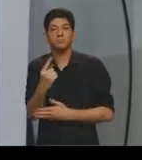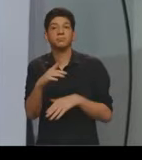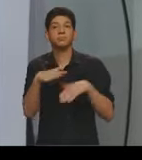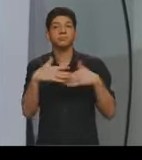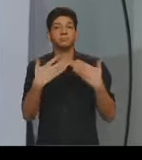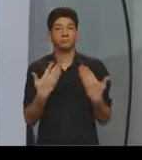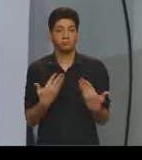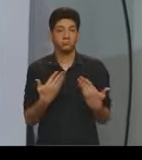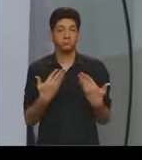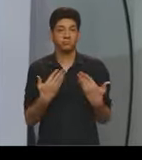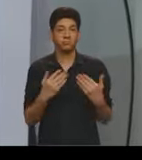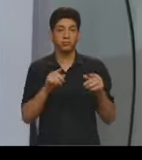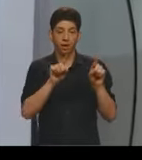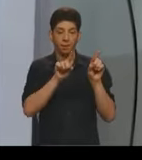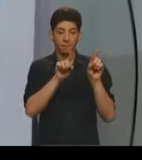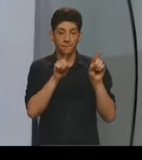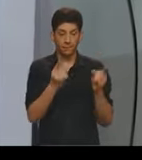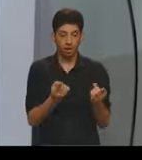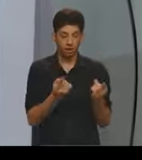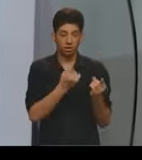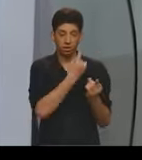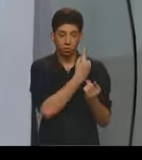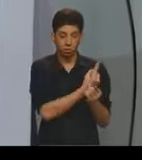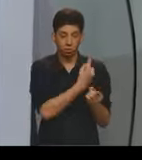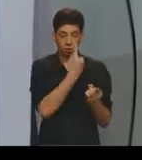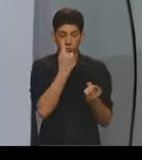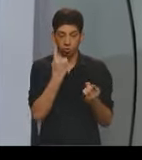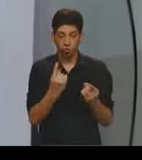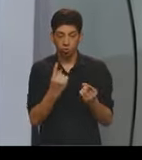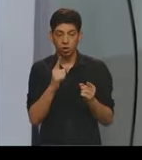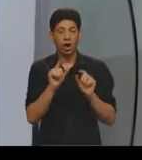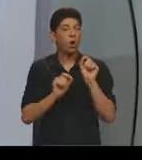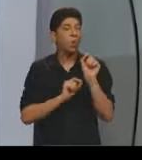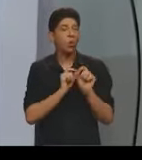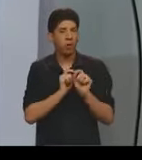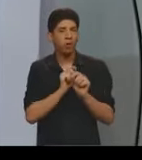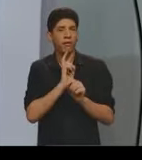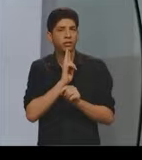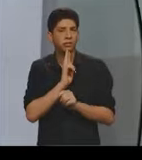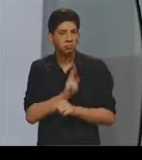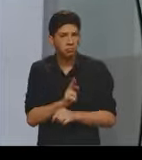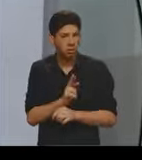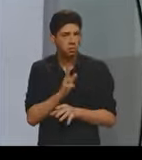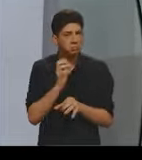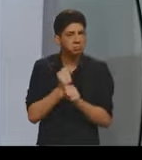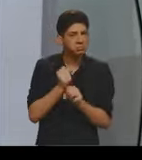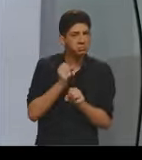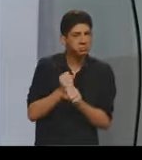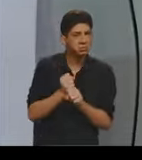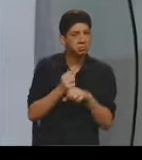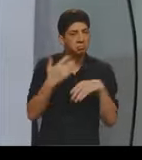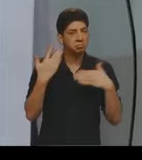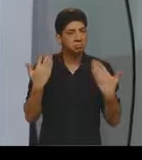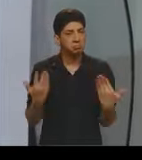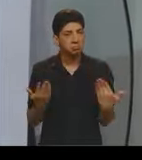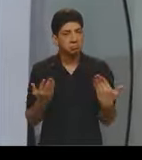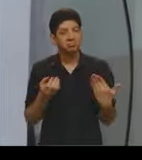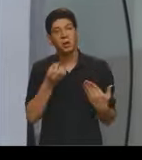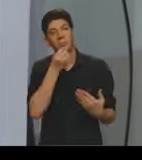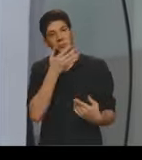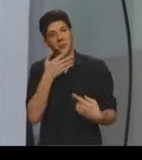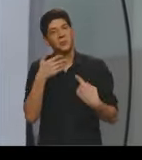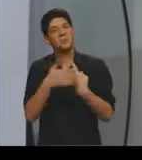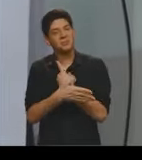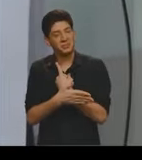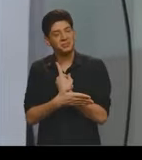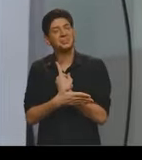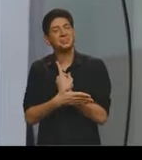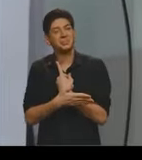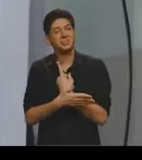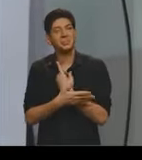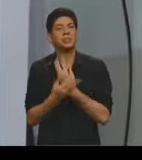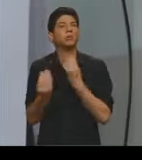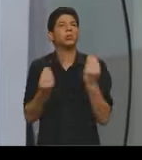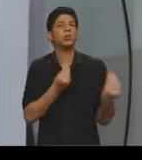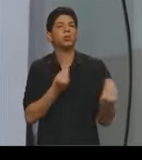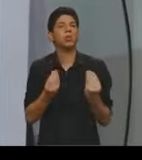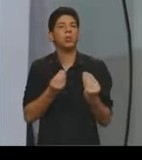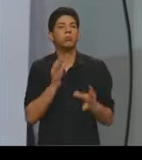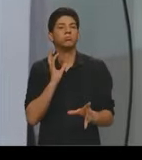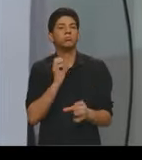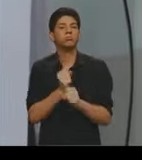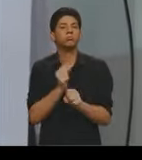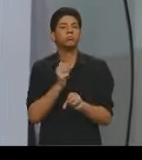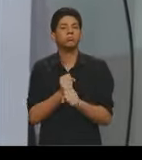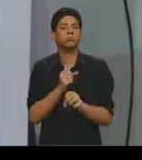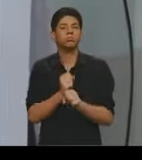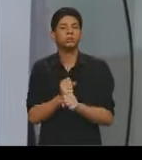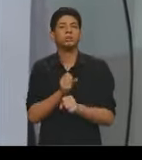Então, se o par ordenado 1 e 1 é a solução da equação. Bom, é uma boa pergunta, né? Como que eu posso fazer?